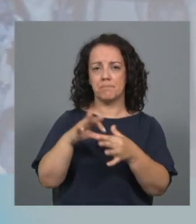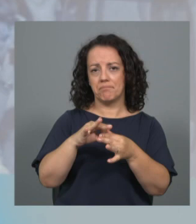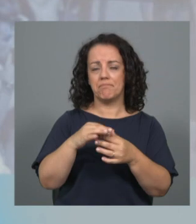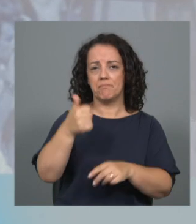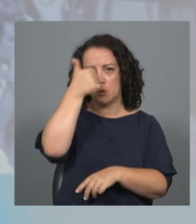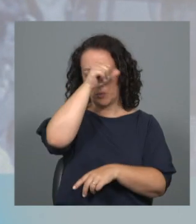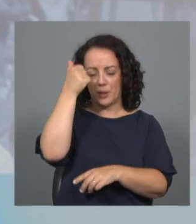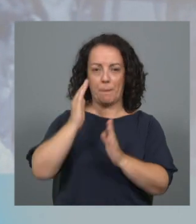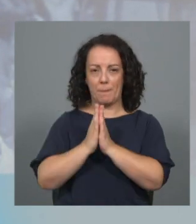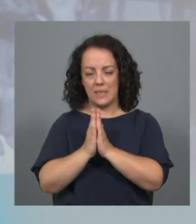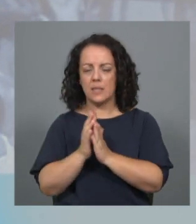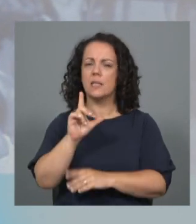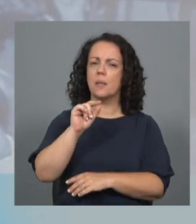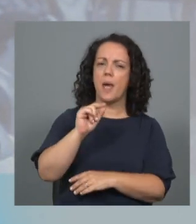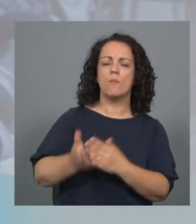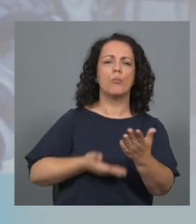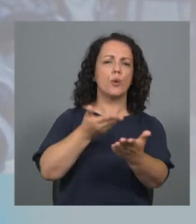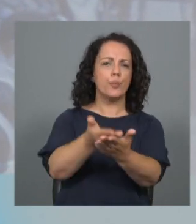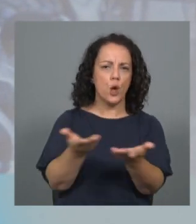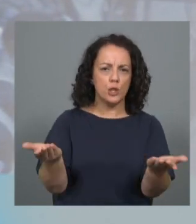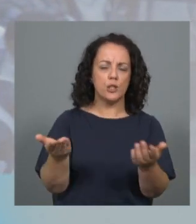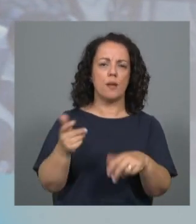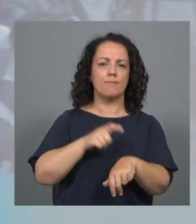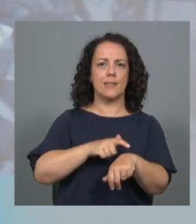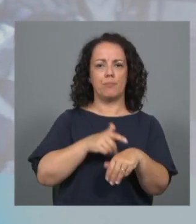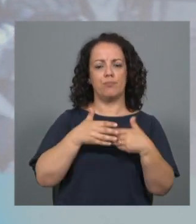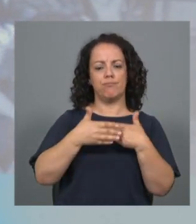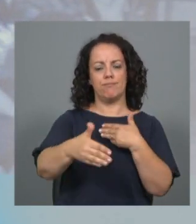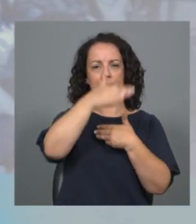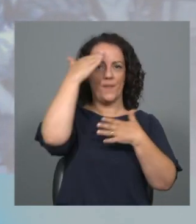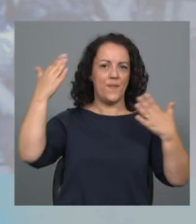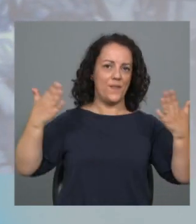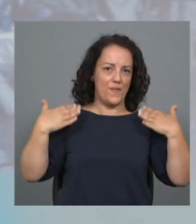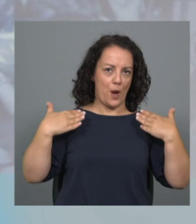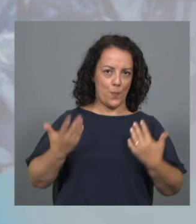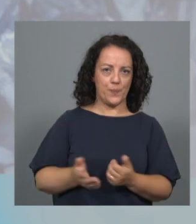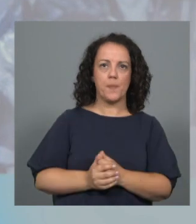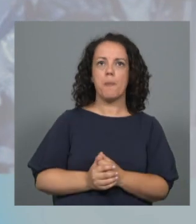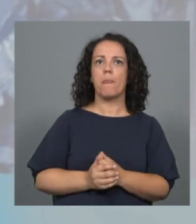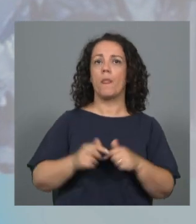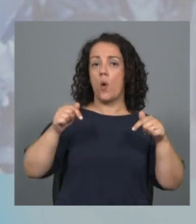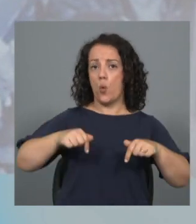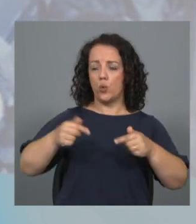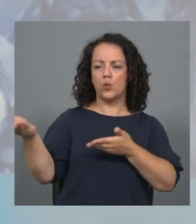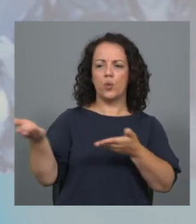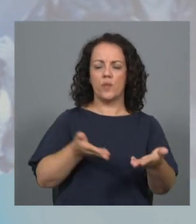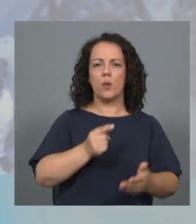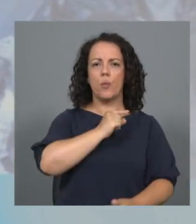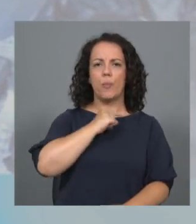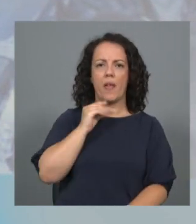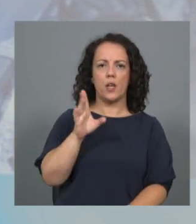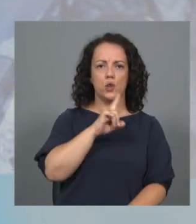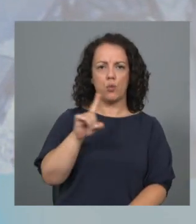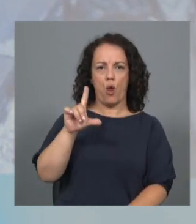e ao mesmo tempo fazer propostas para esta época de verão. E hoje temos por convidado o Padre João Lourenço,